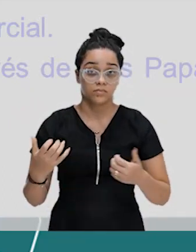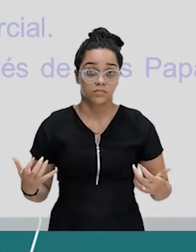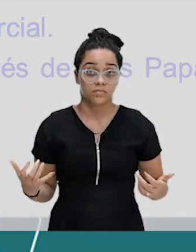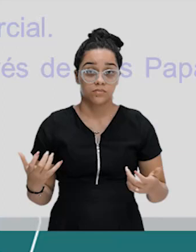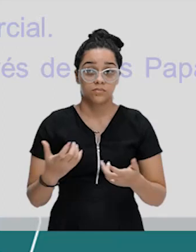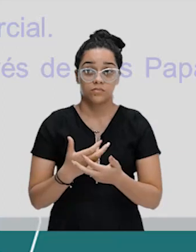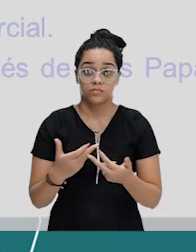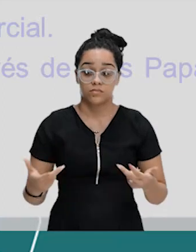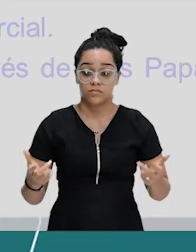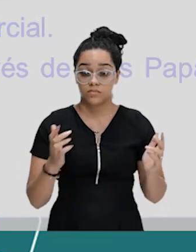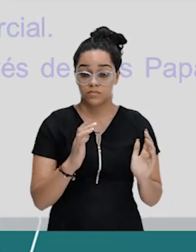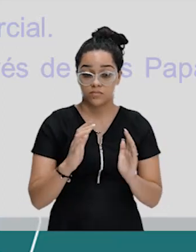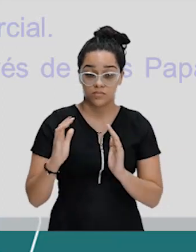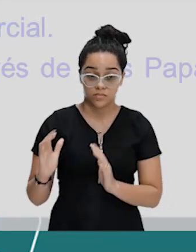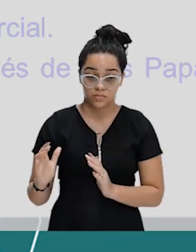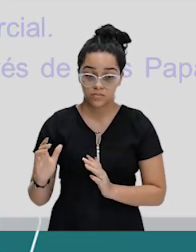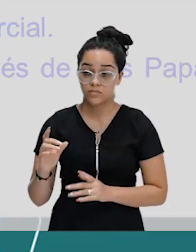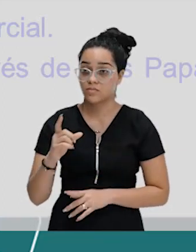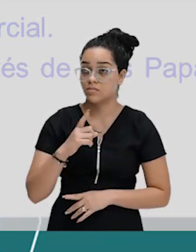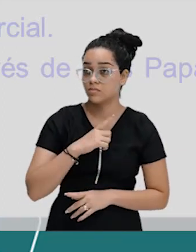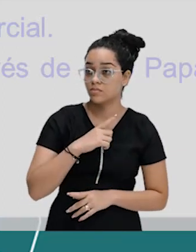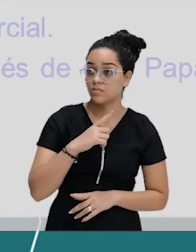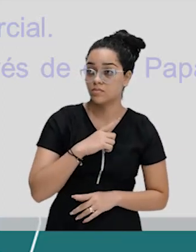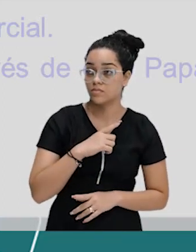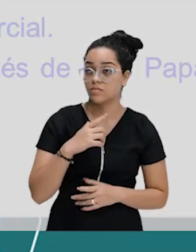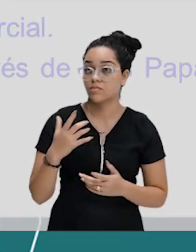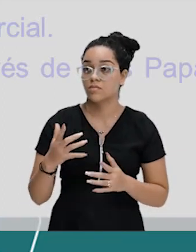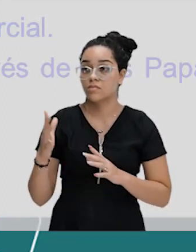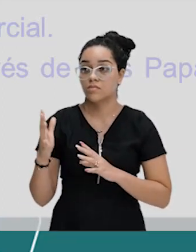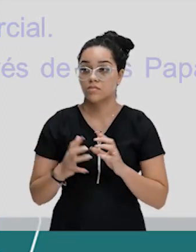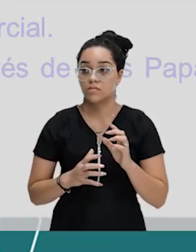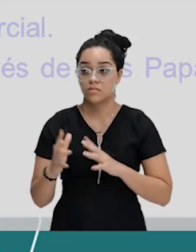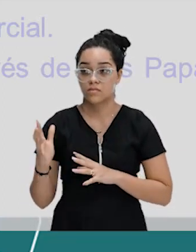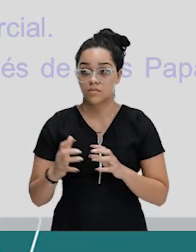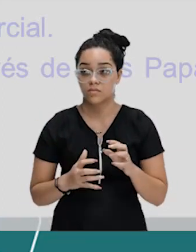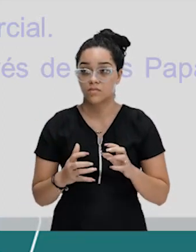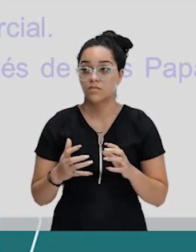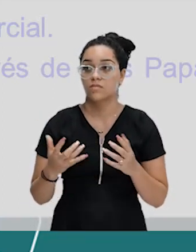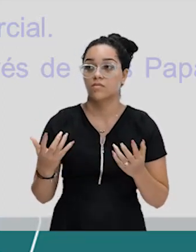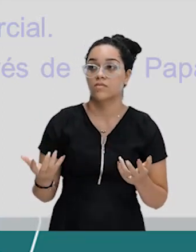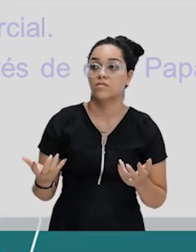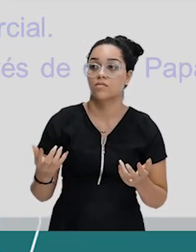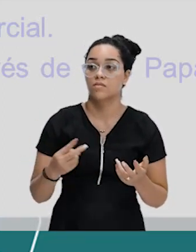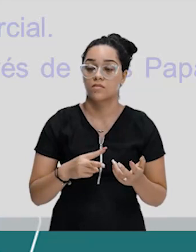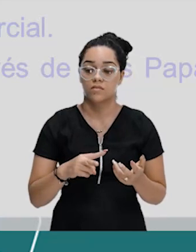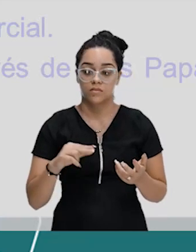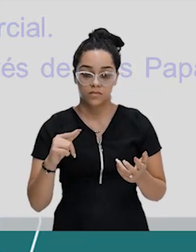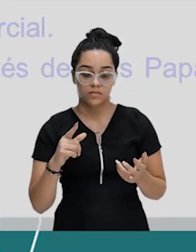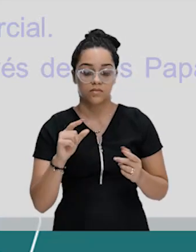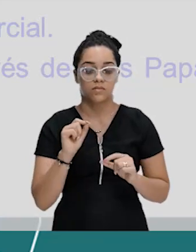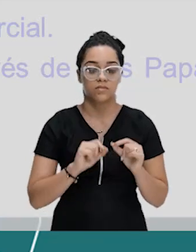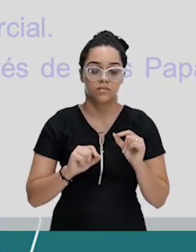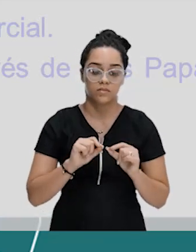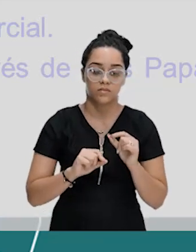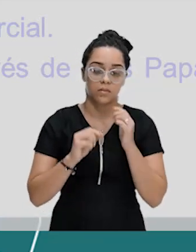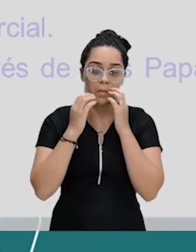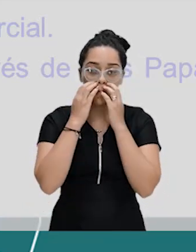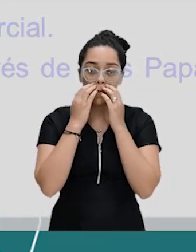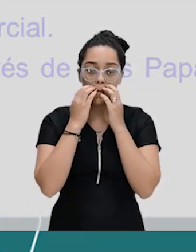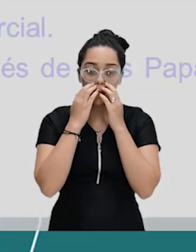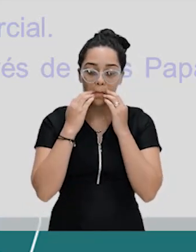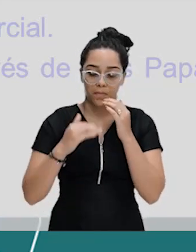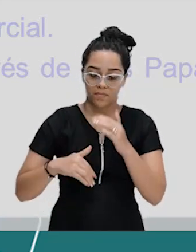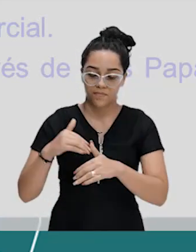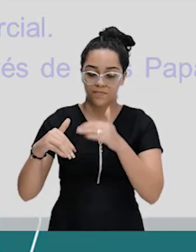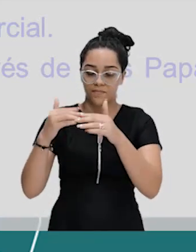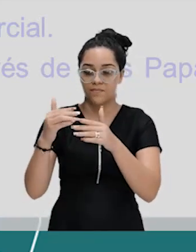de longos períodos de interrupção, essa guerra que vai ser desenhada